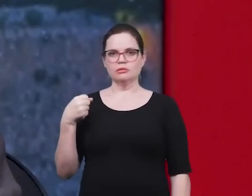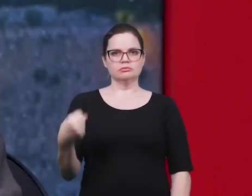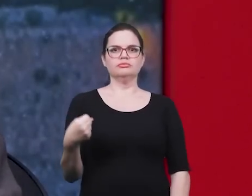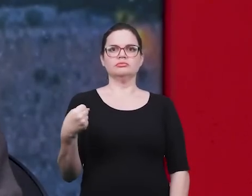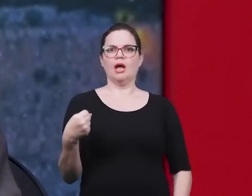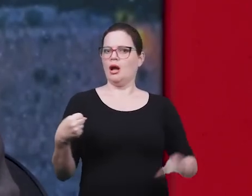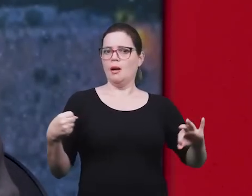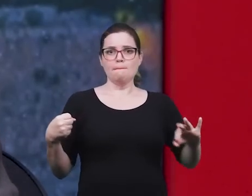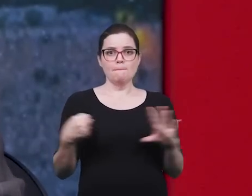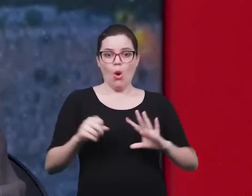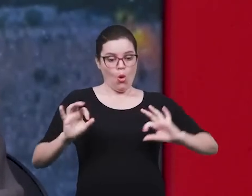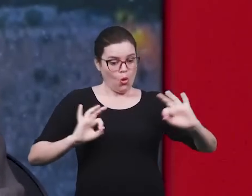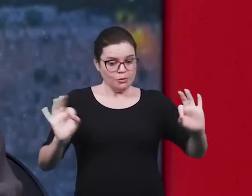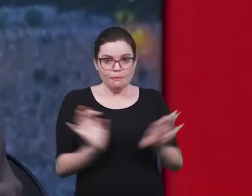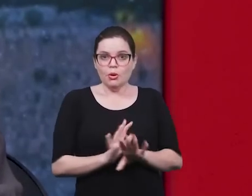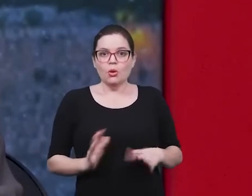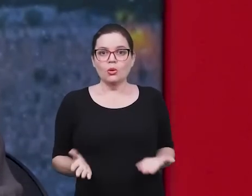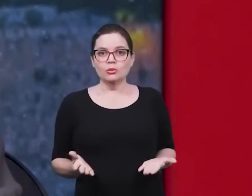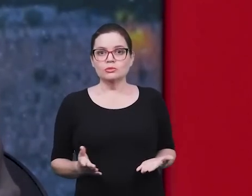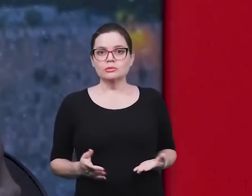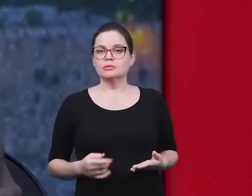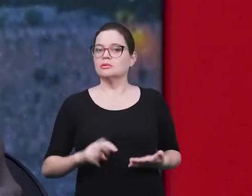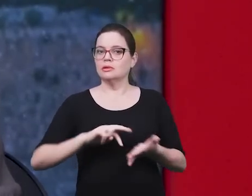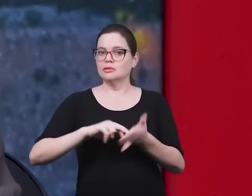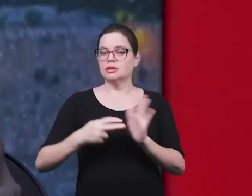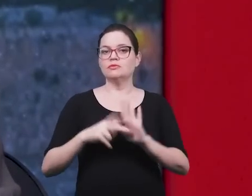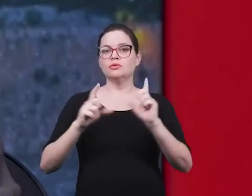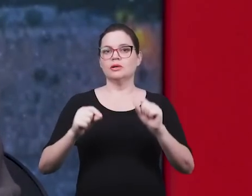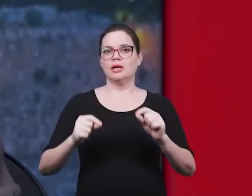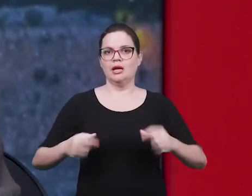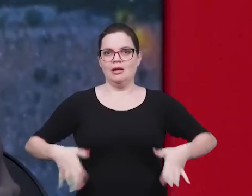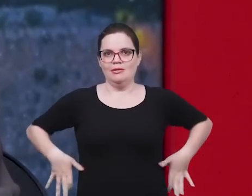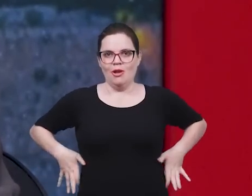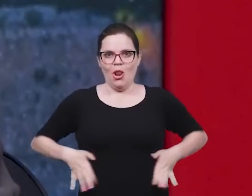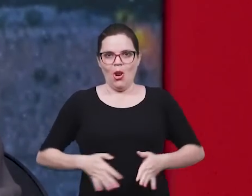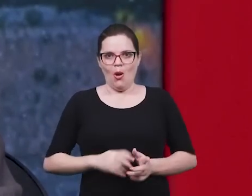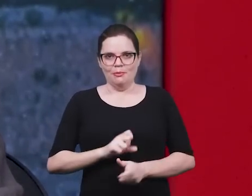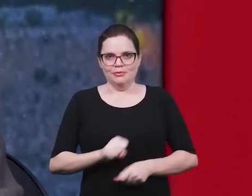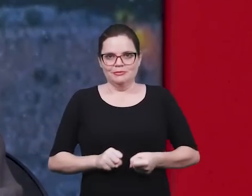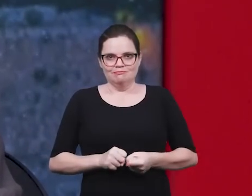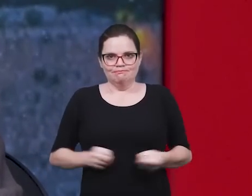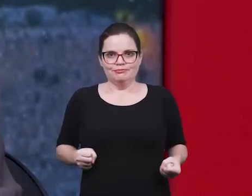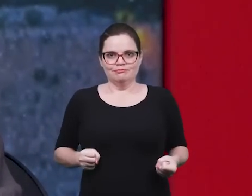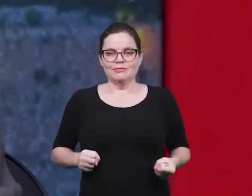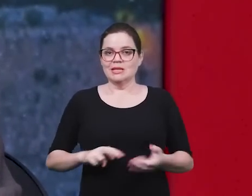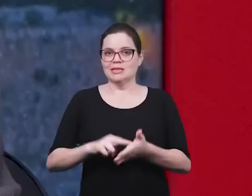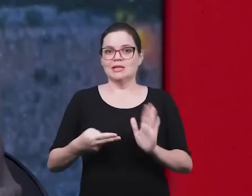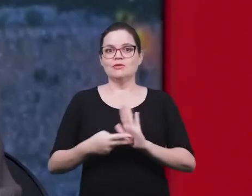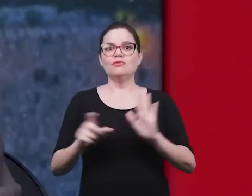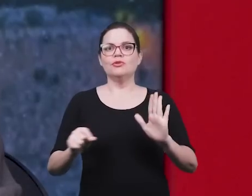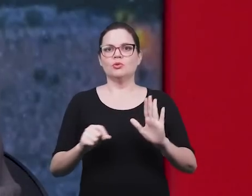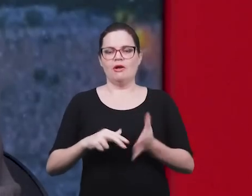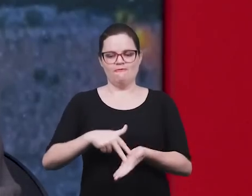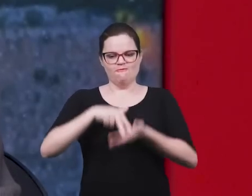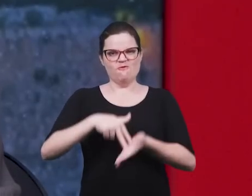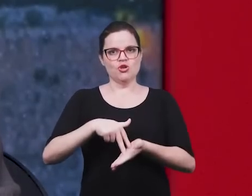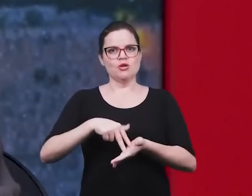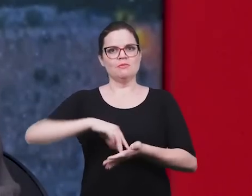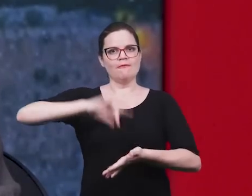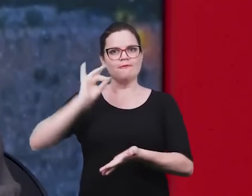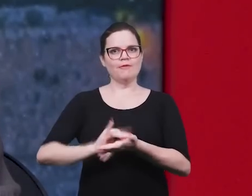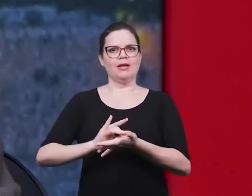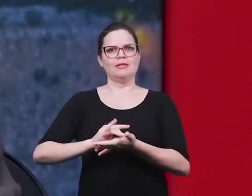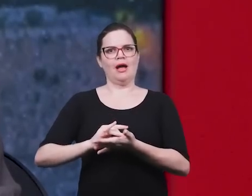tem um significado profético para nós como igreja, porque os lombos cingidos aqui está ligado à verdade, ao Pai, à verdade